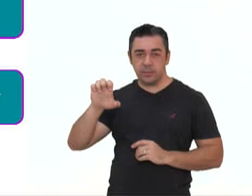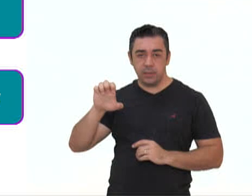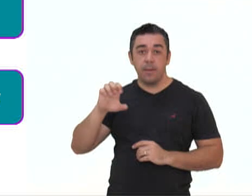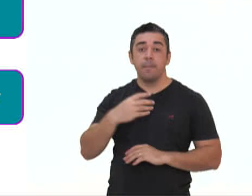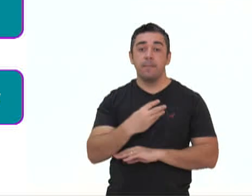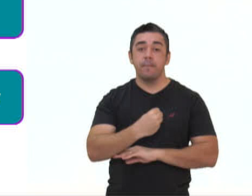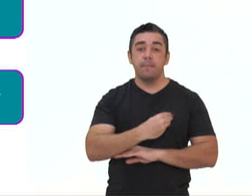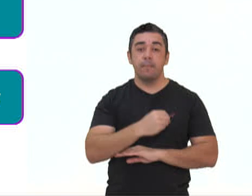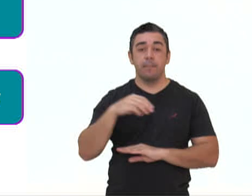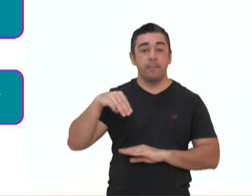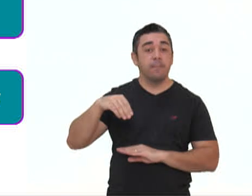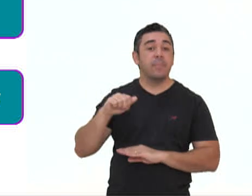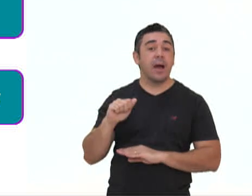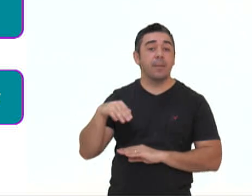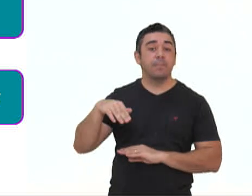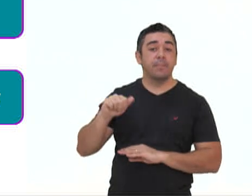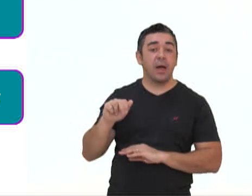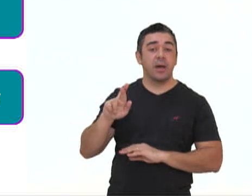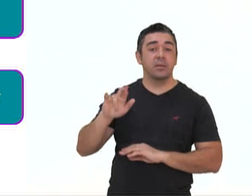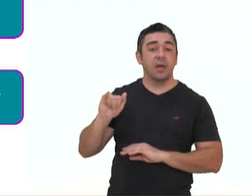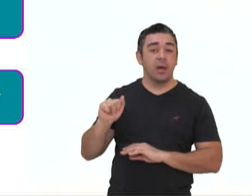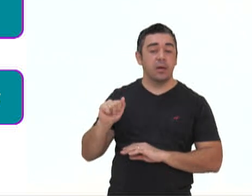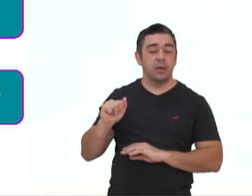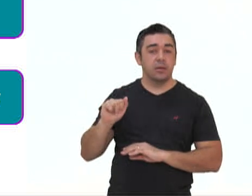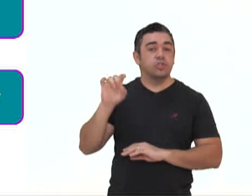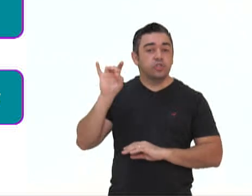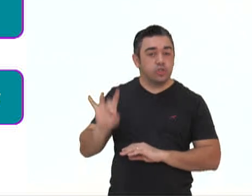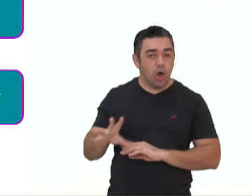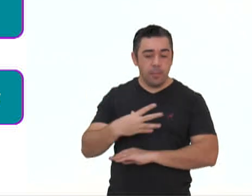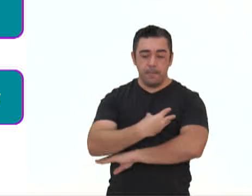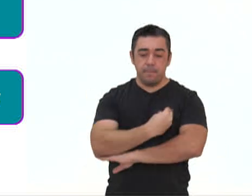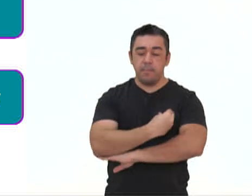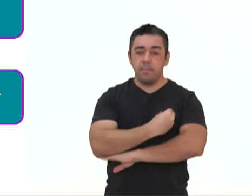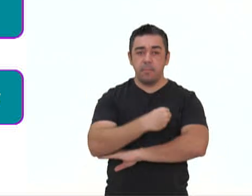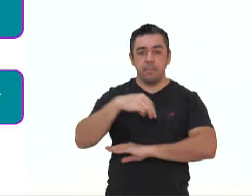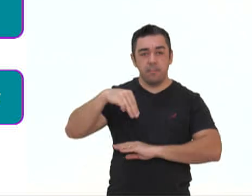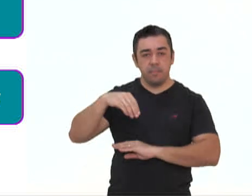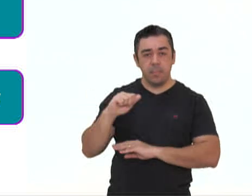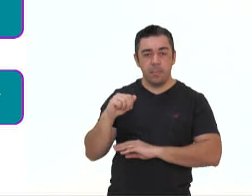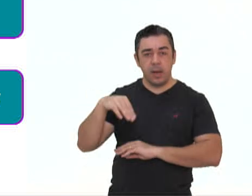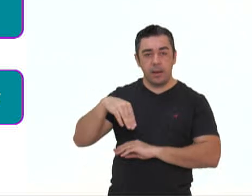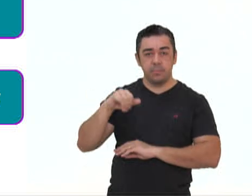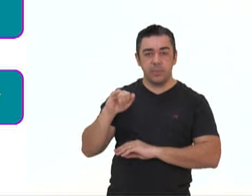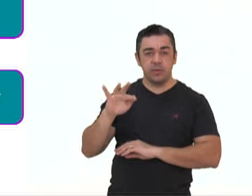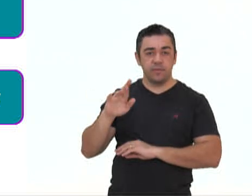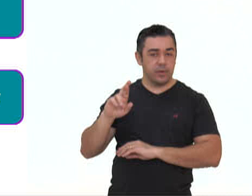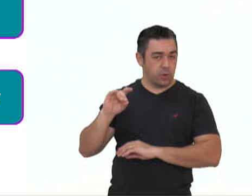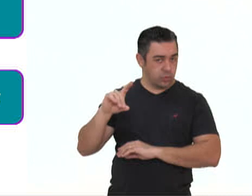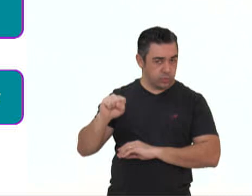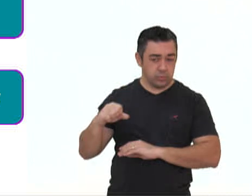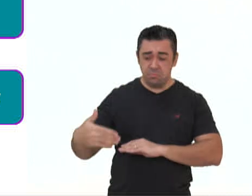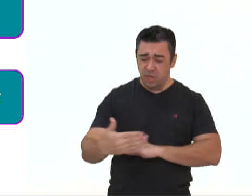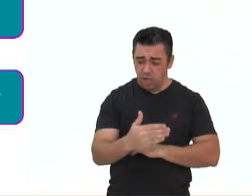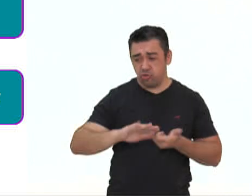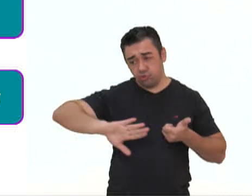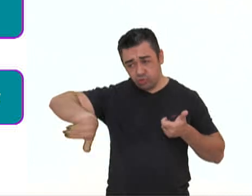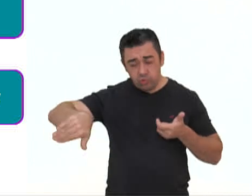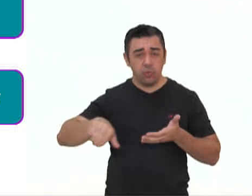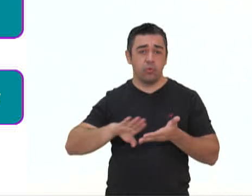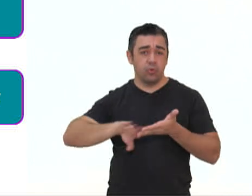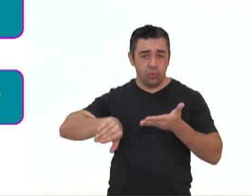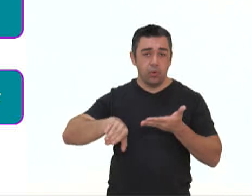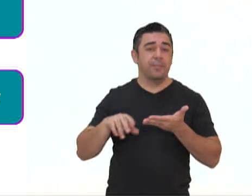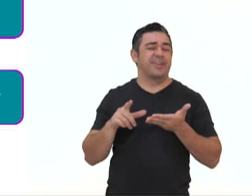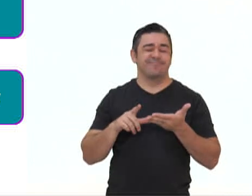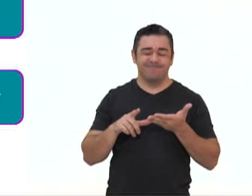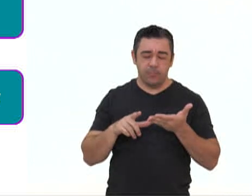mamália. Entra só os mamíferos. Então, agora eu já tirei um monte de cordados também. Os peixes, por exemplo, né? Tirei. Mas ainda